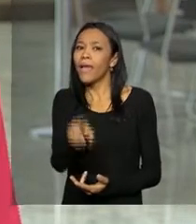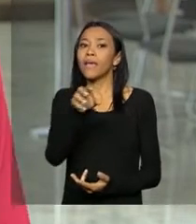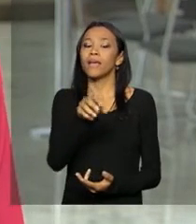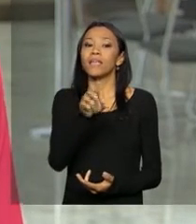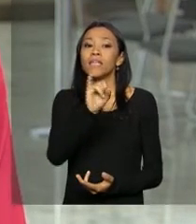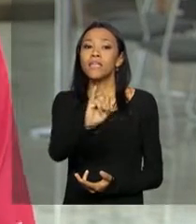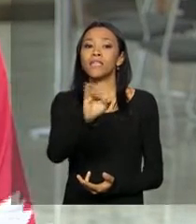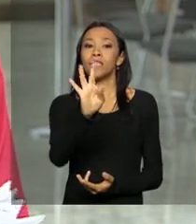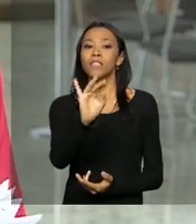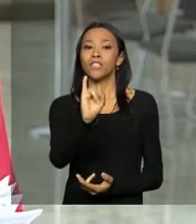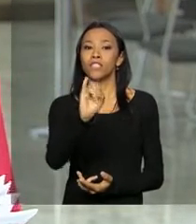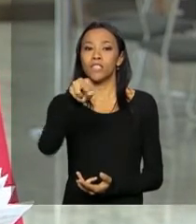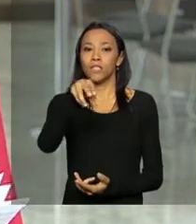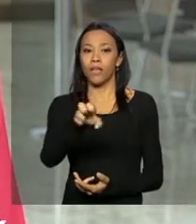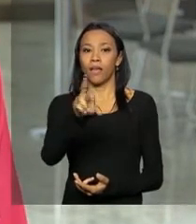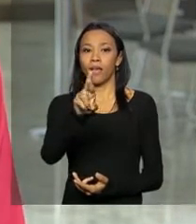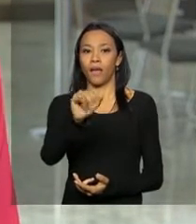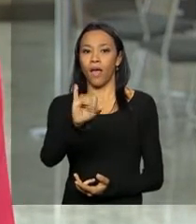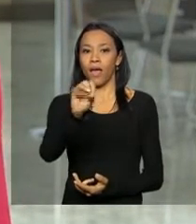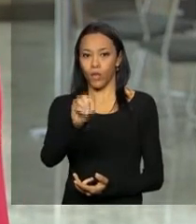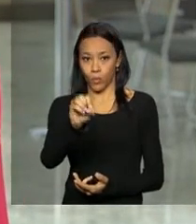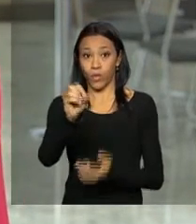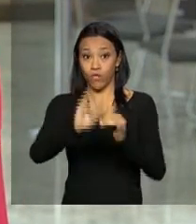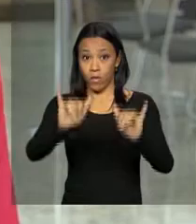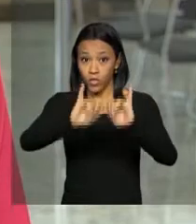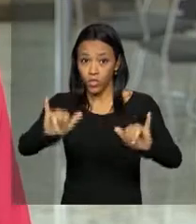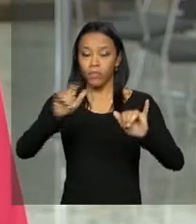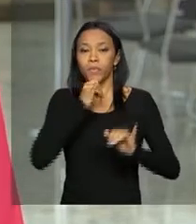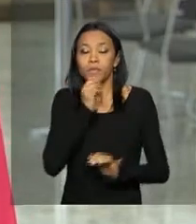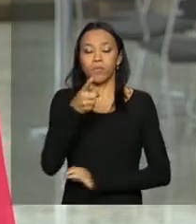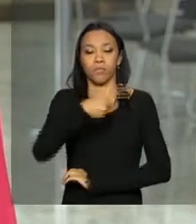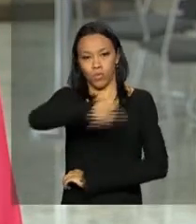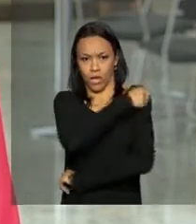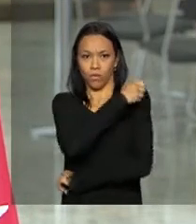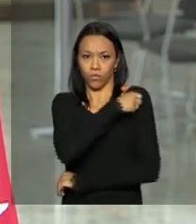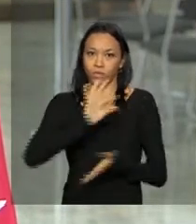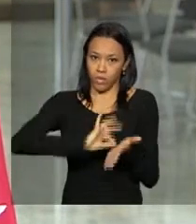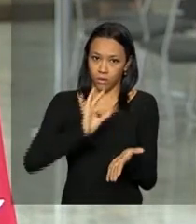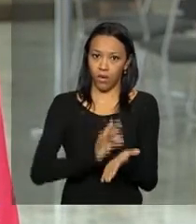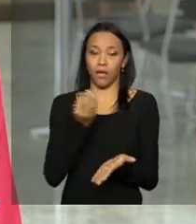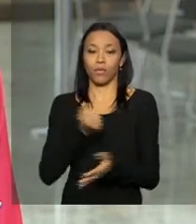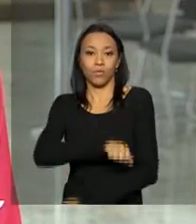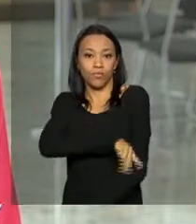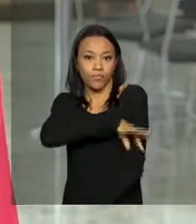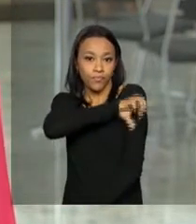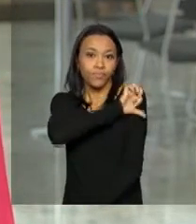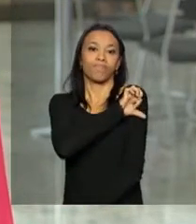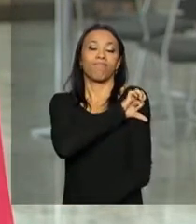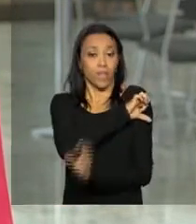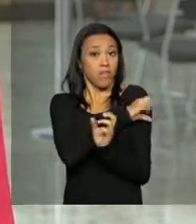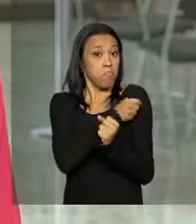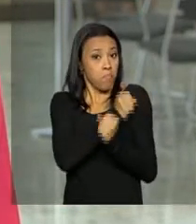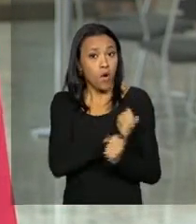itinerário formativo. Agora, os alunos que estão matriculados no ensino fundamental vão poder se matricular nos cursos